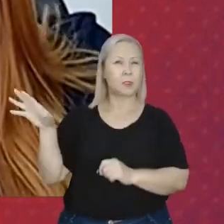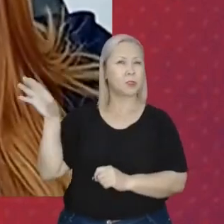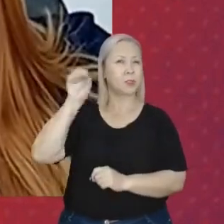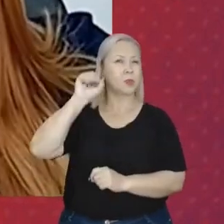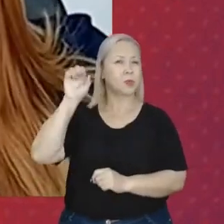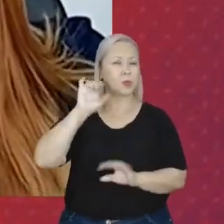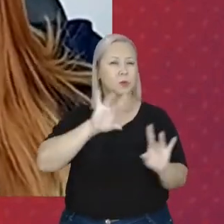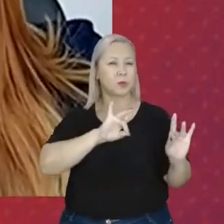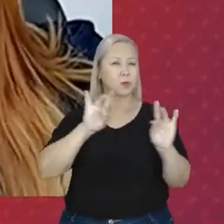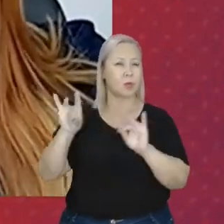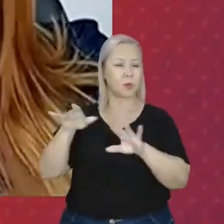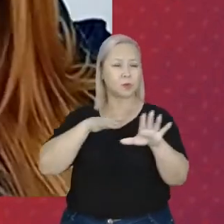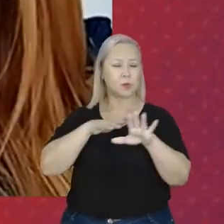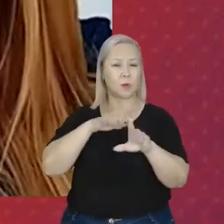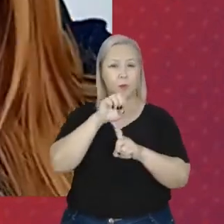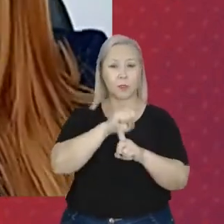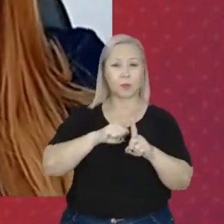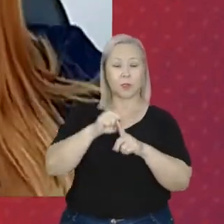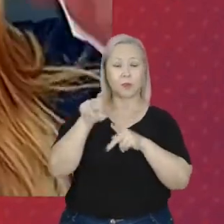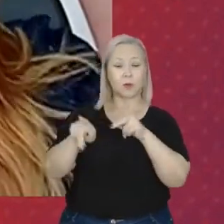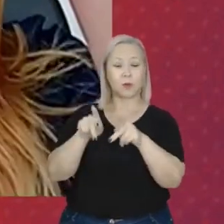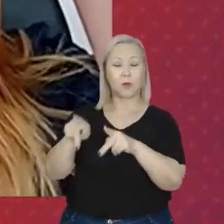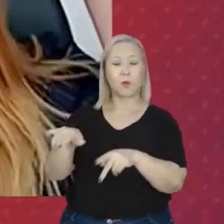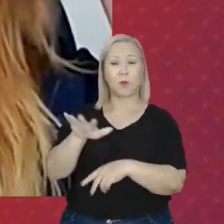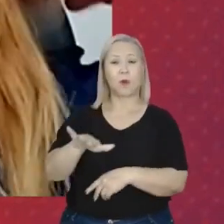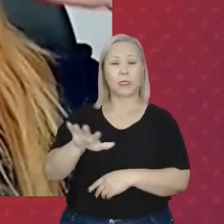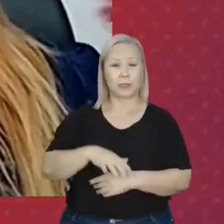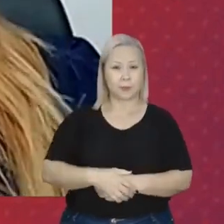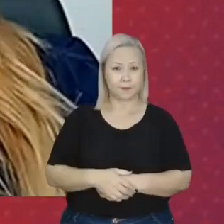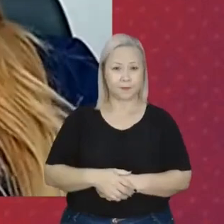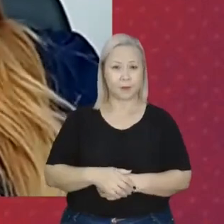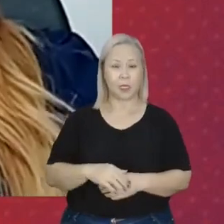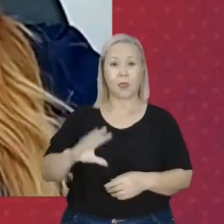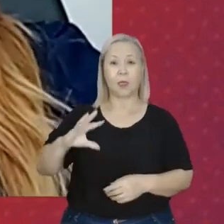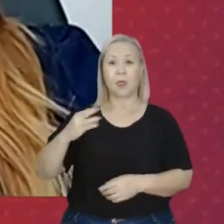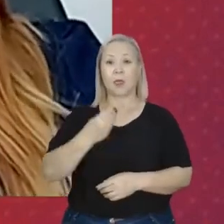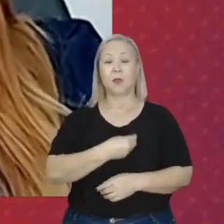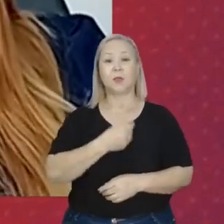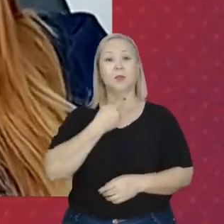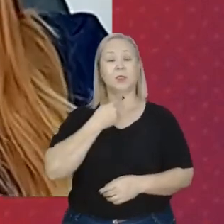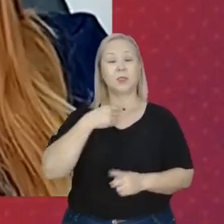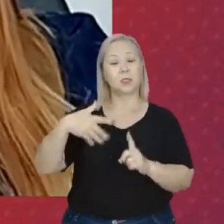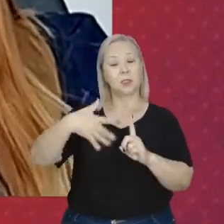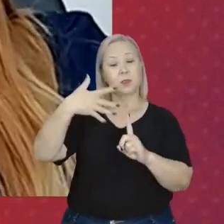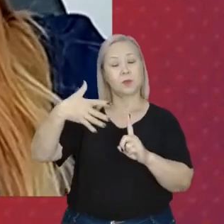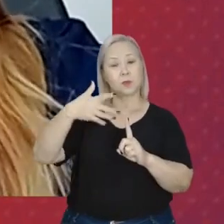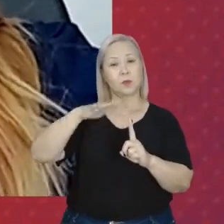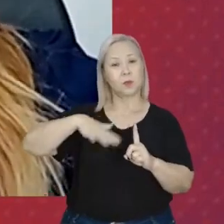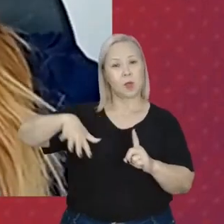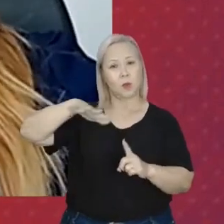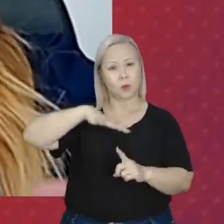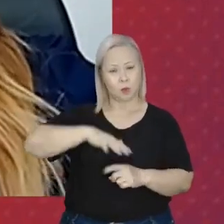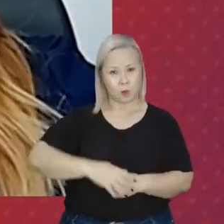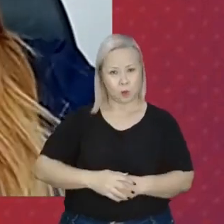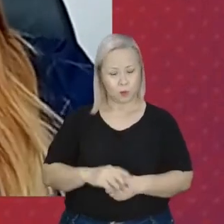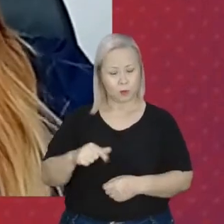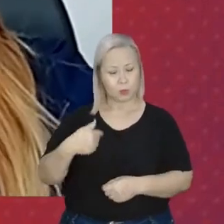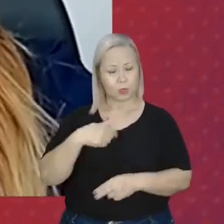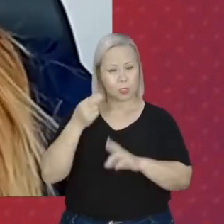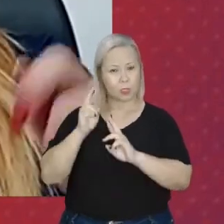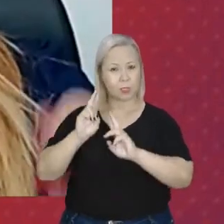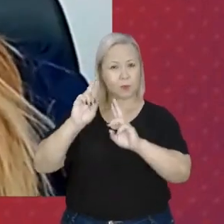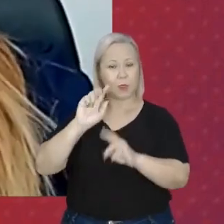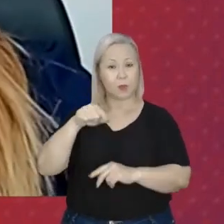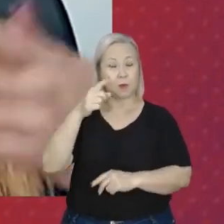os movimentos sociais, com a população transgênero e com a população LGBTQIA+, como um todo. E a gente espera já nos